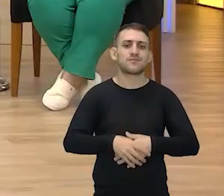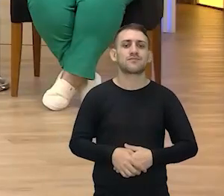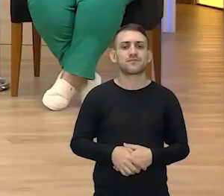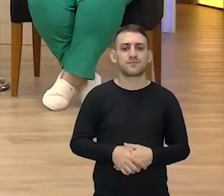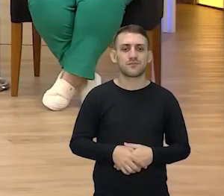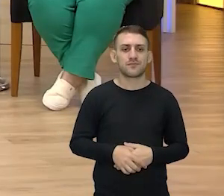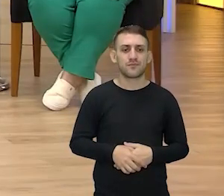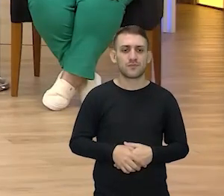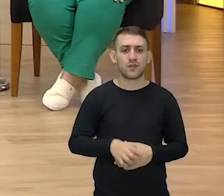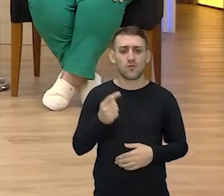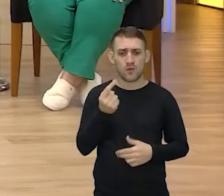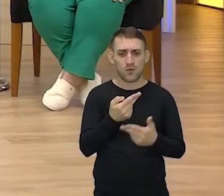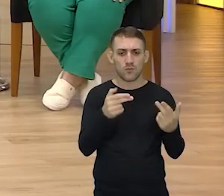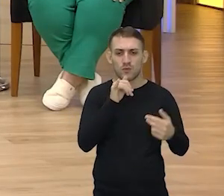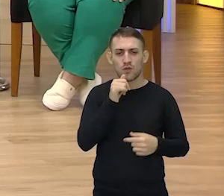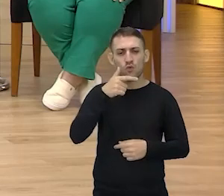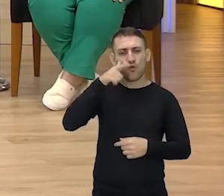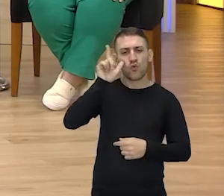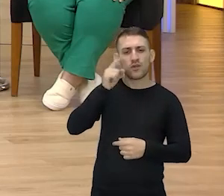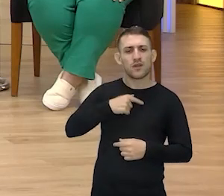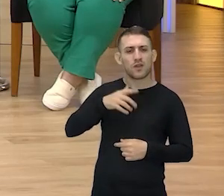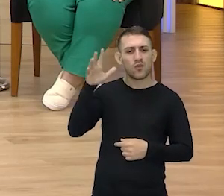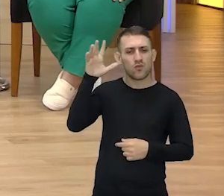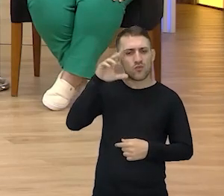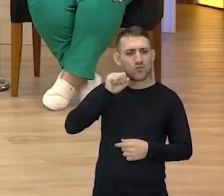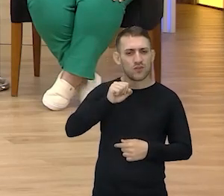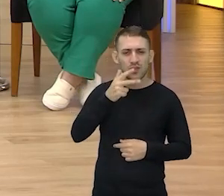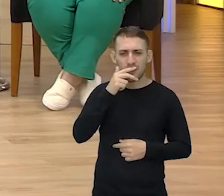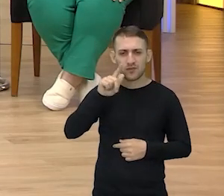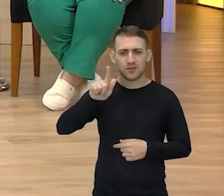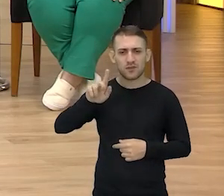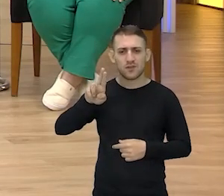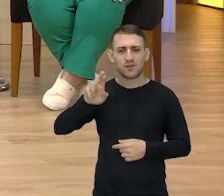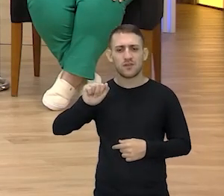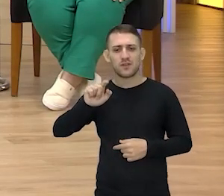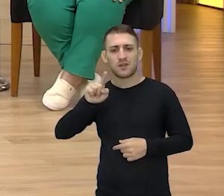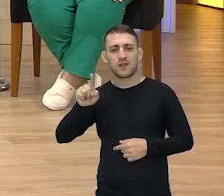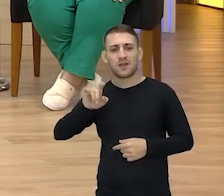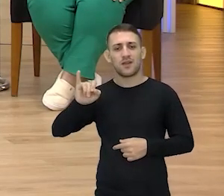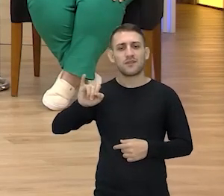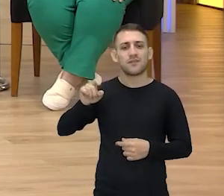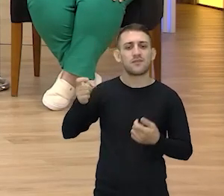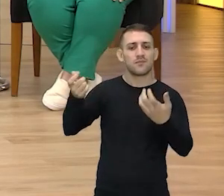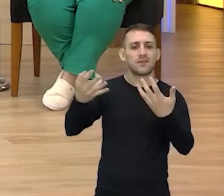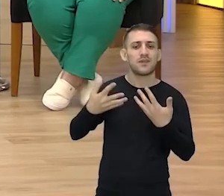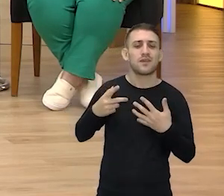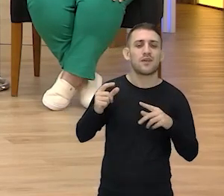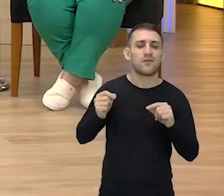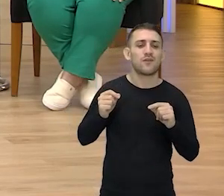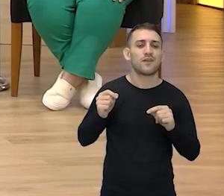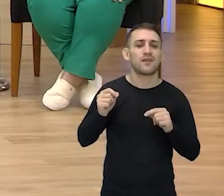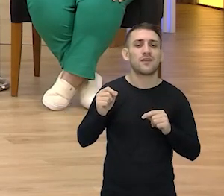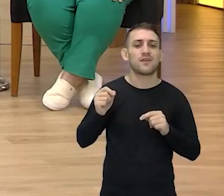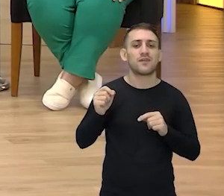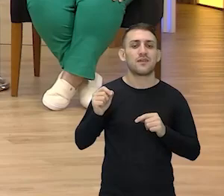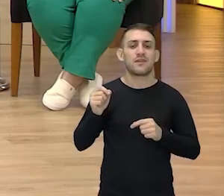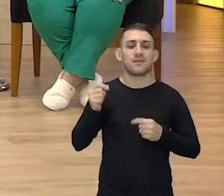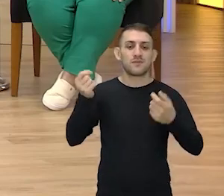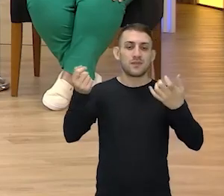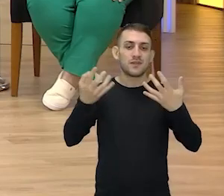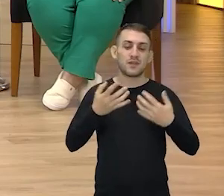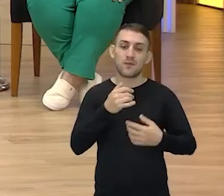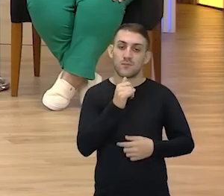uma coisa, assim, ontem estava ouvindo, acho que foi a Grazi dizer, as meninas que estavam ali na mediação dizendo,